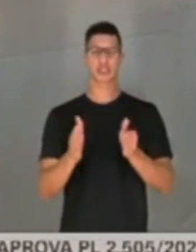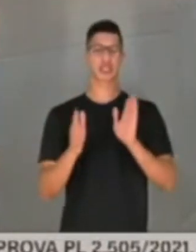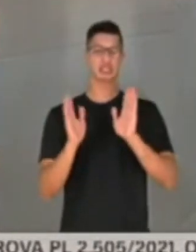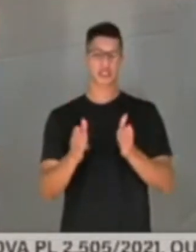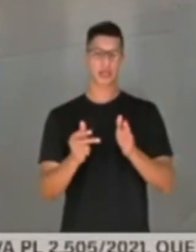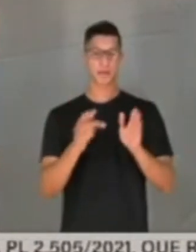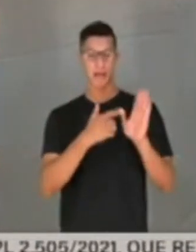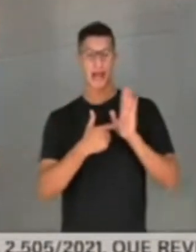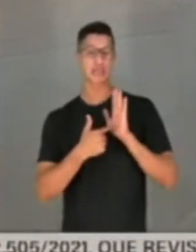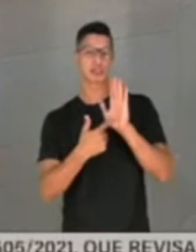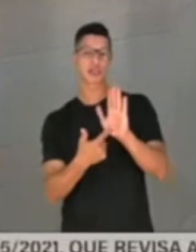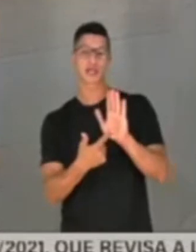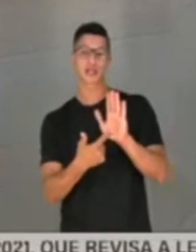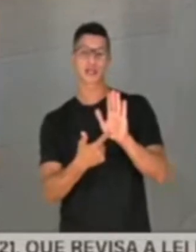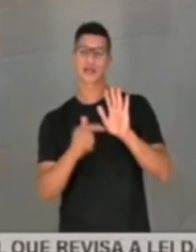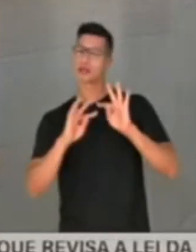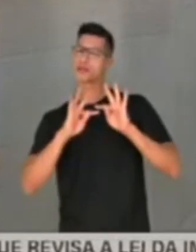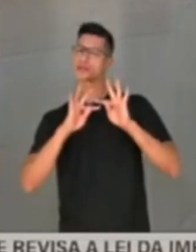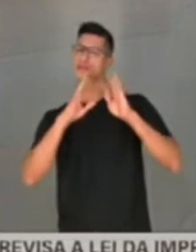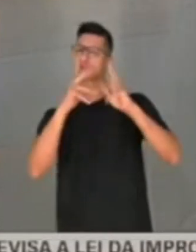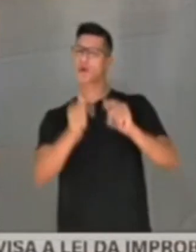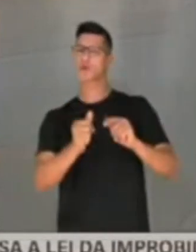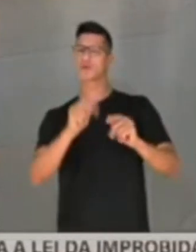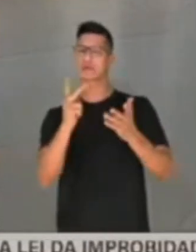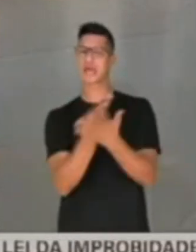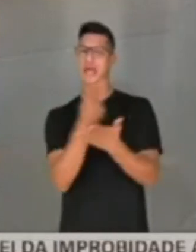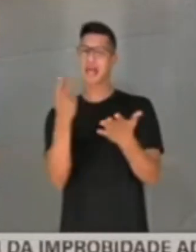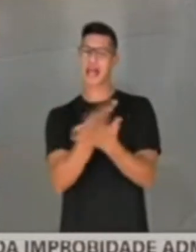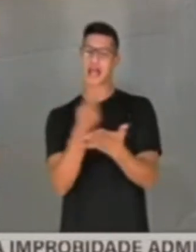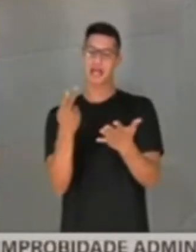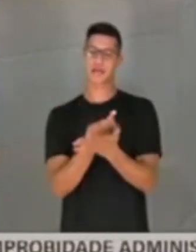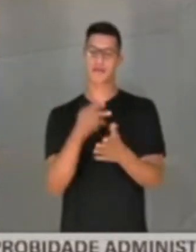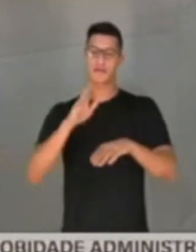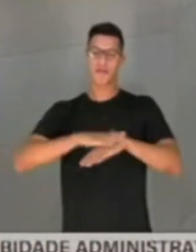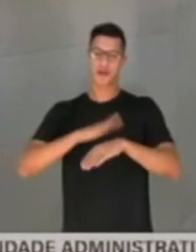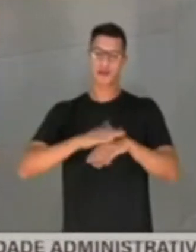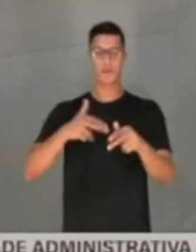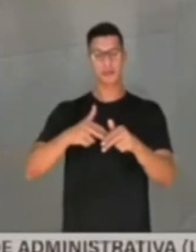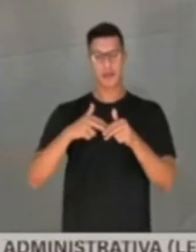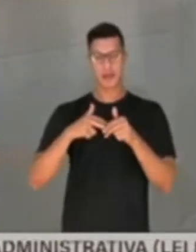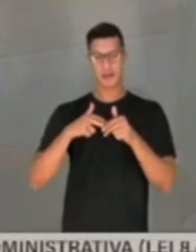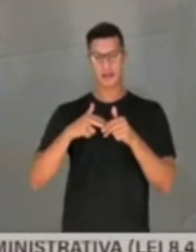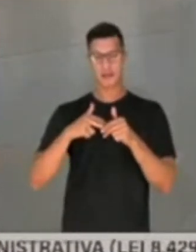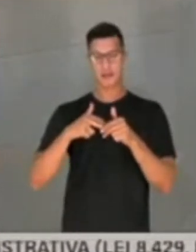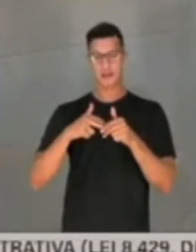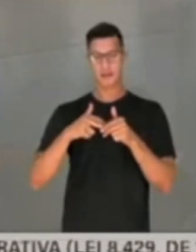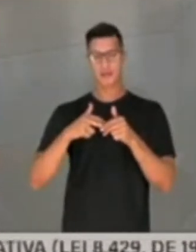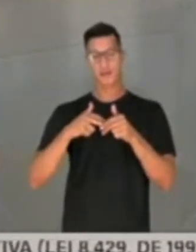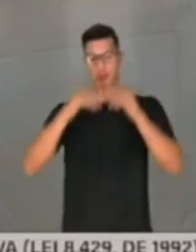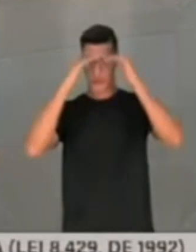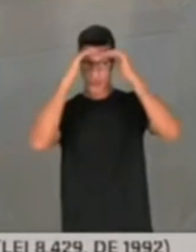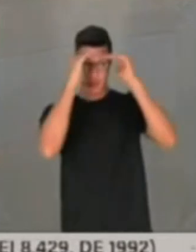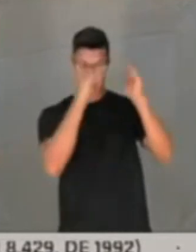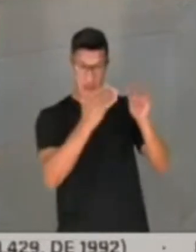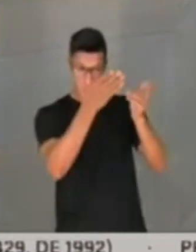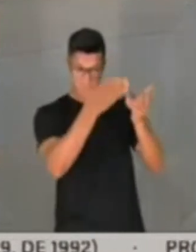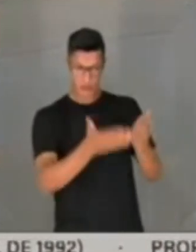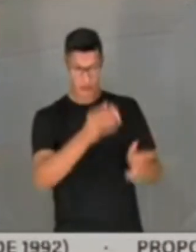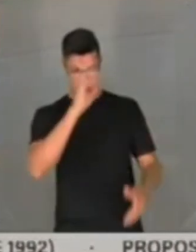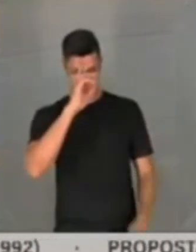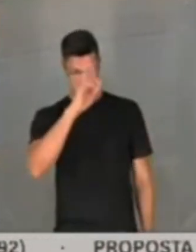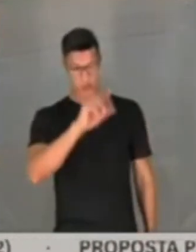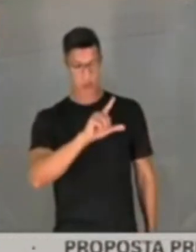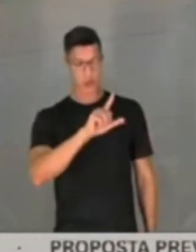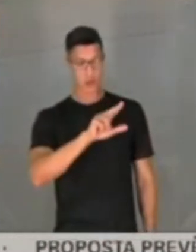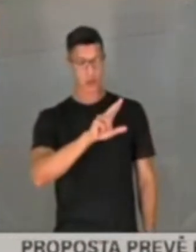para indicar todos os ilícitos cometidos, com todo respeito, pelo